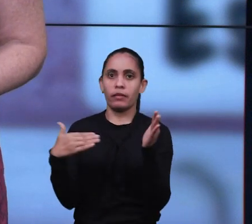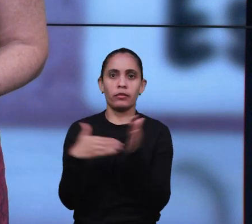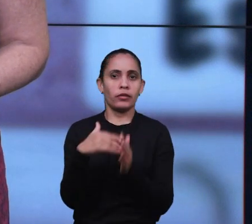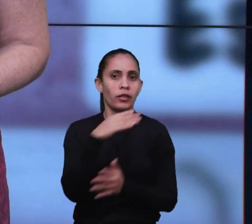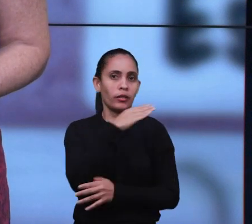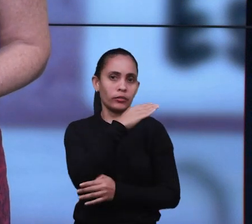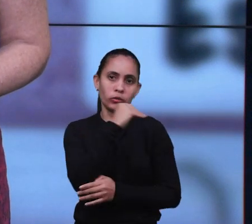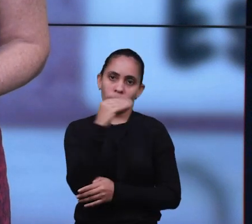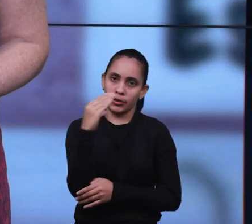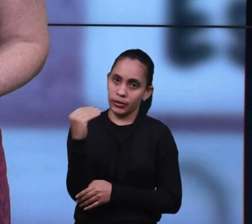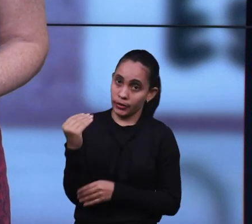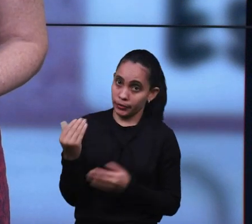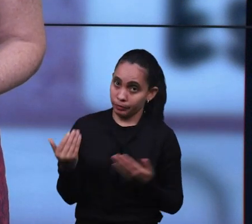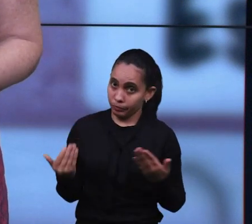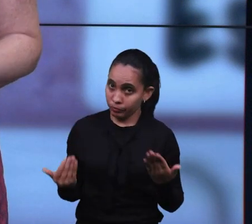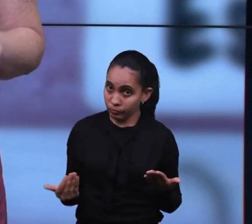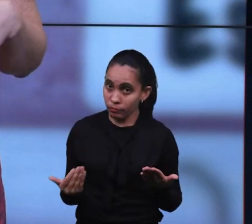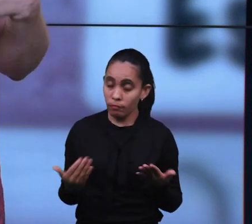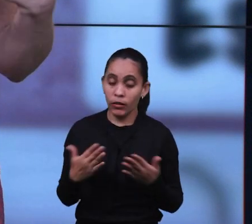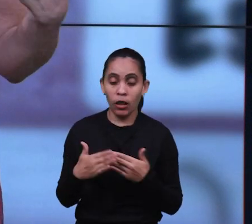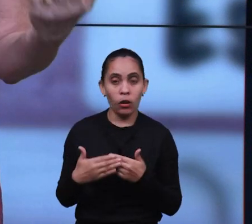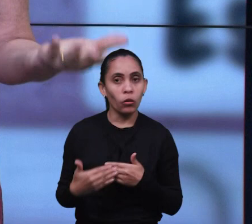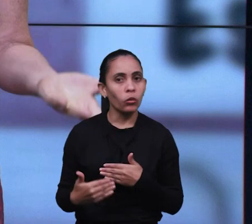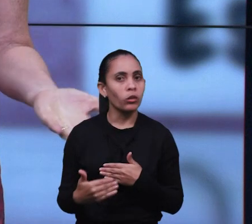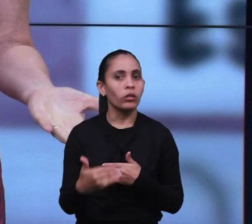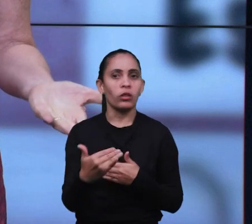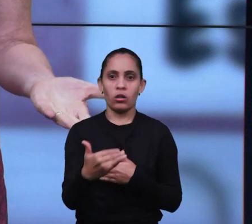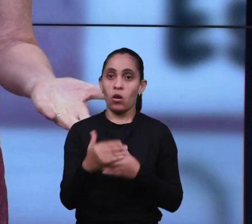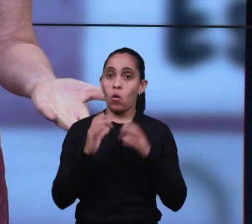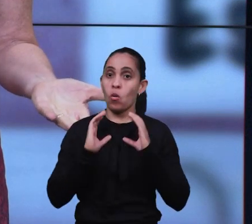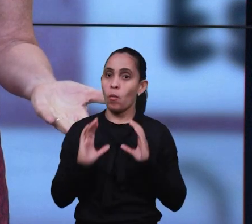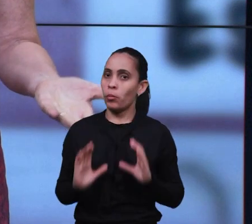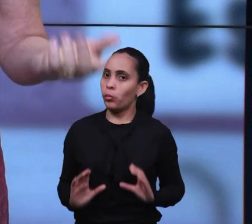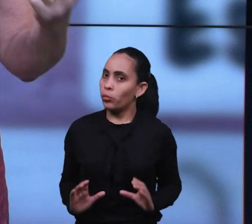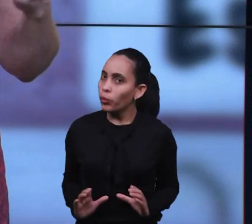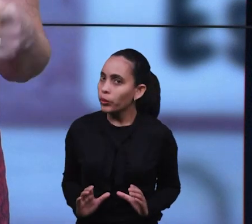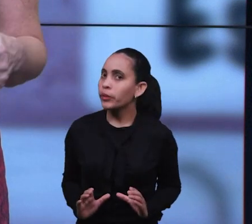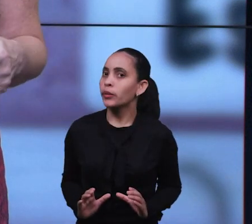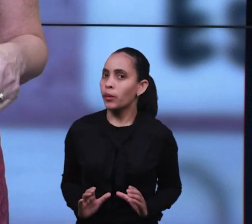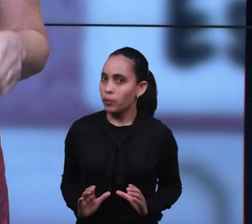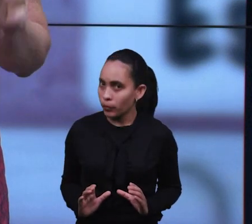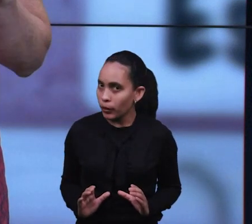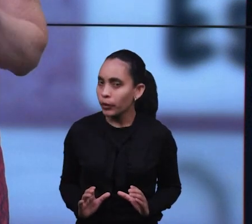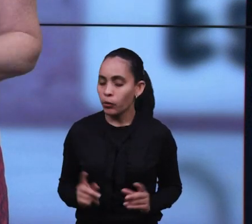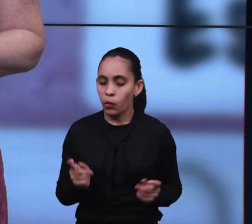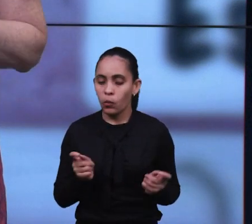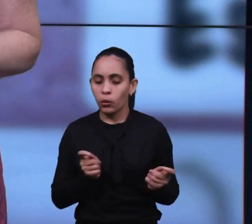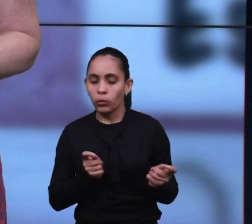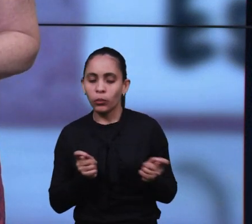e adolescência. Ou seja, ela prolonga seu comportamento a fim